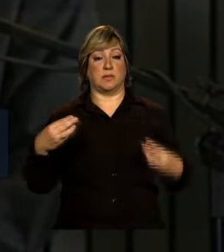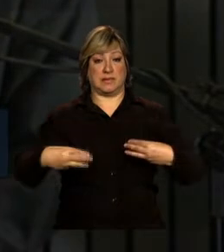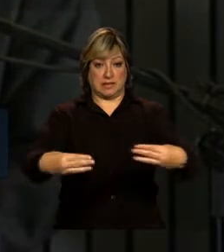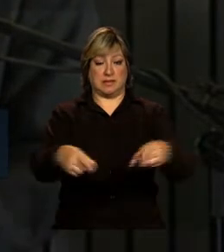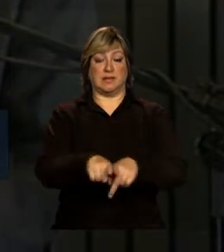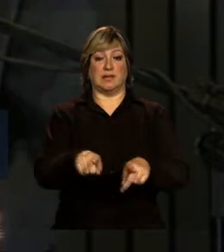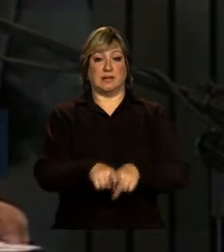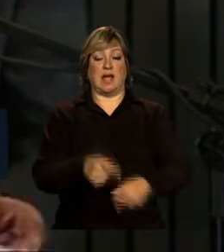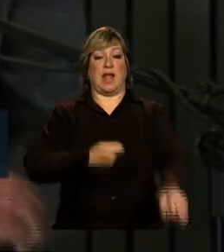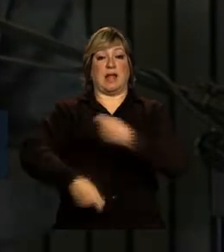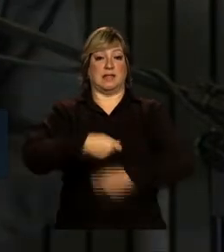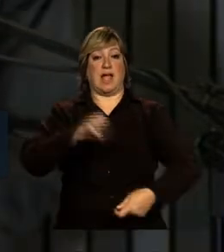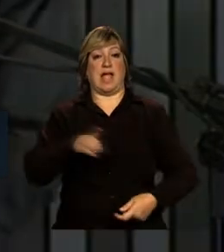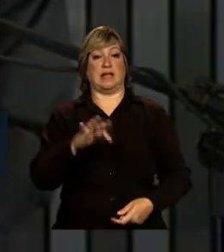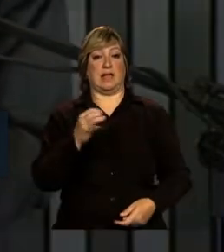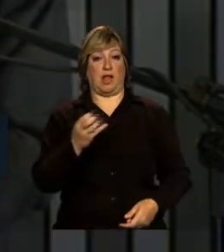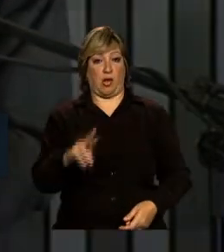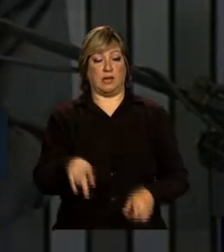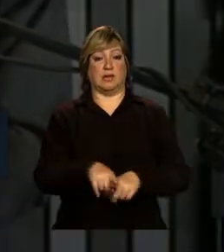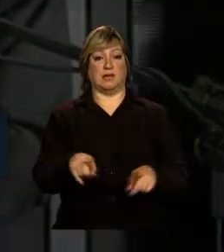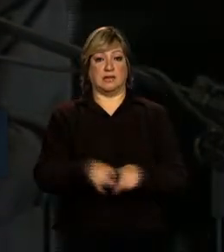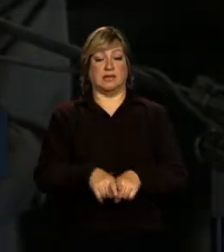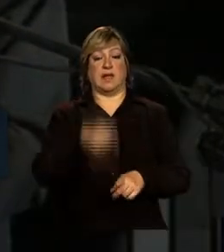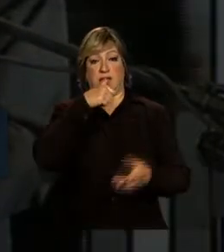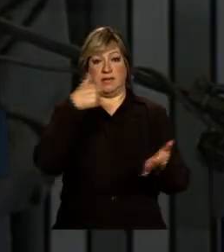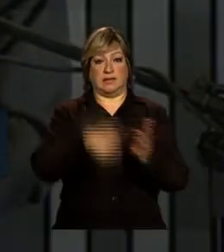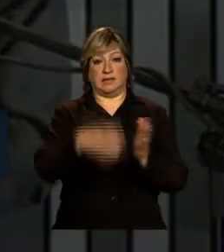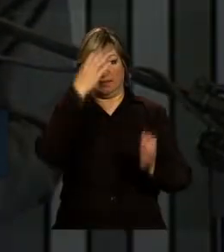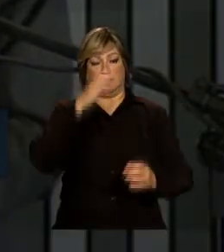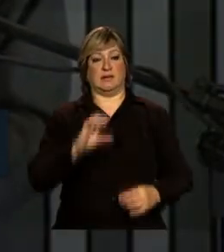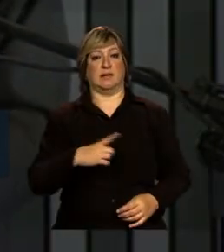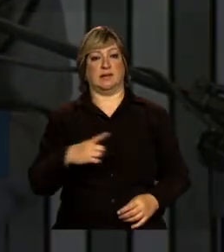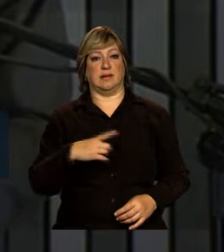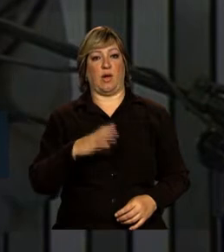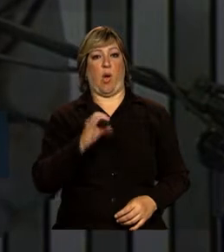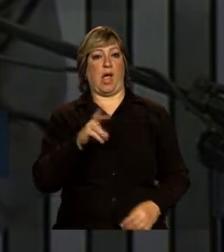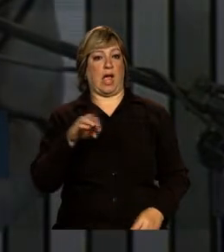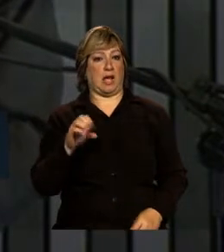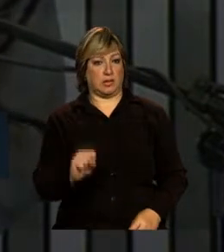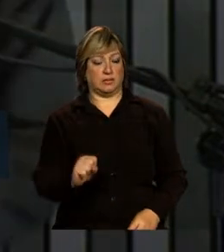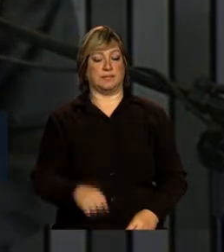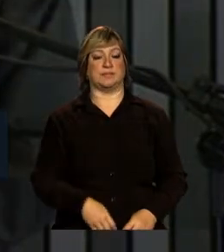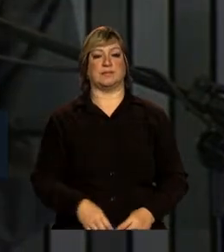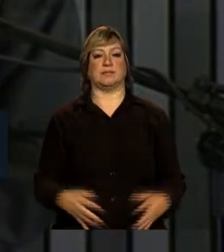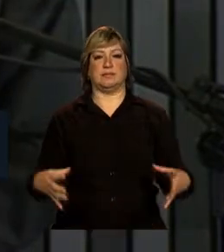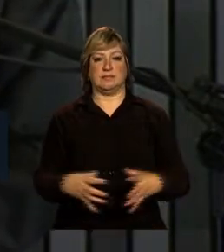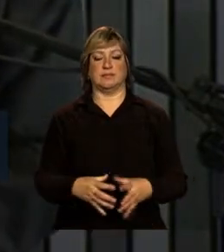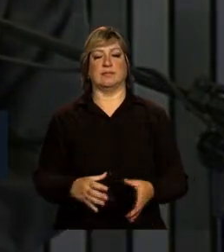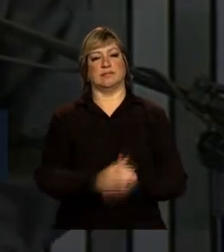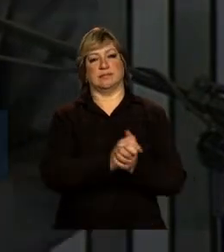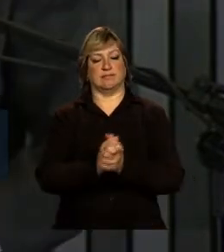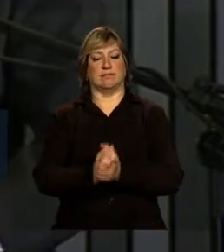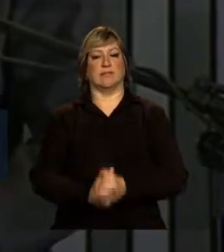Relações Exteriores e da Empresa Brasileira de Correios e Telégrafos. O primeiro seminário do projeto Rota do Escravo